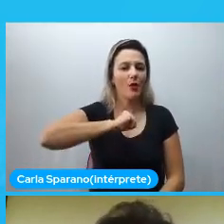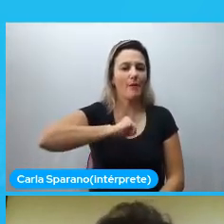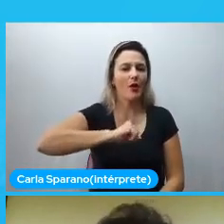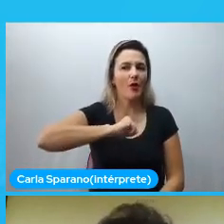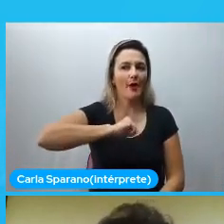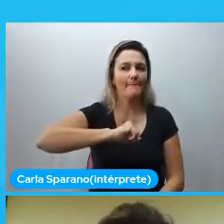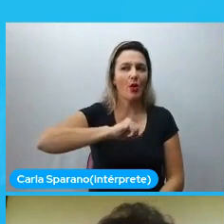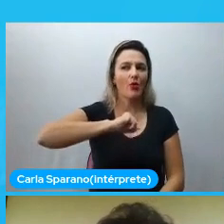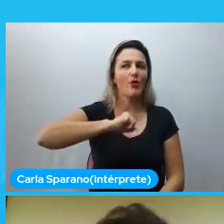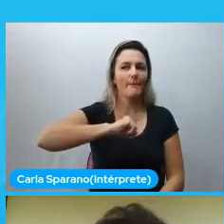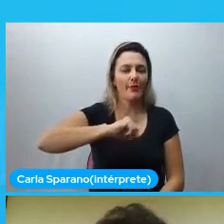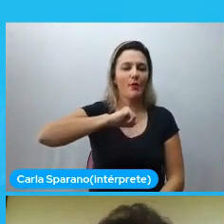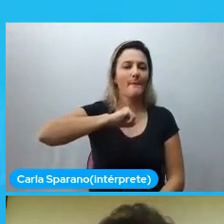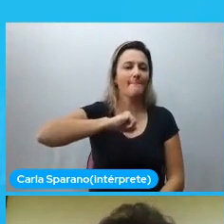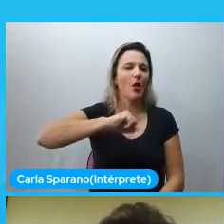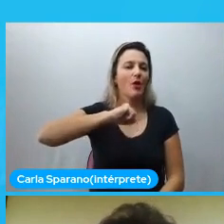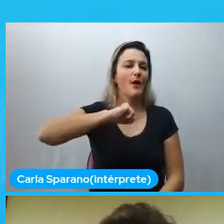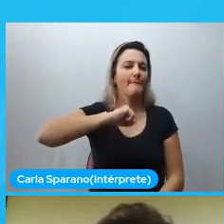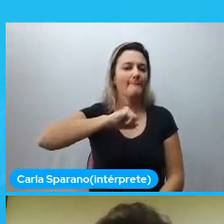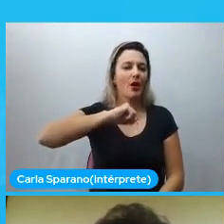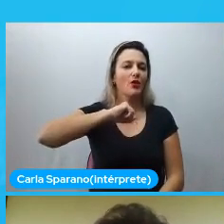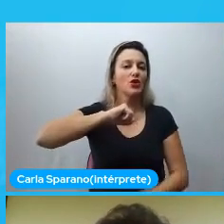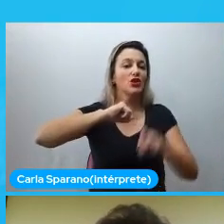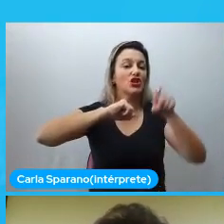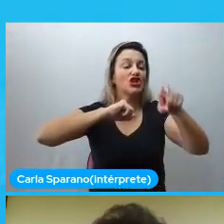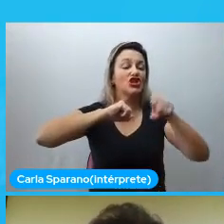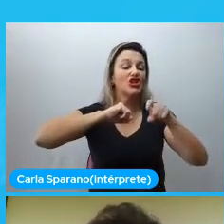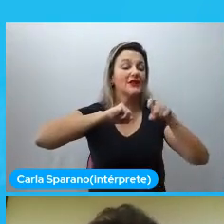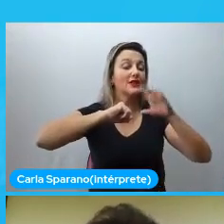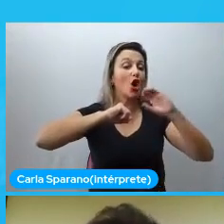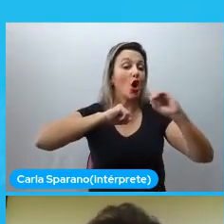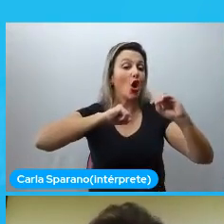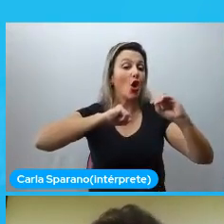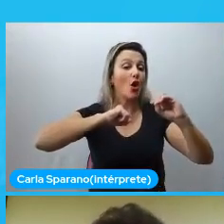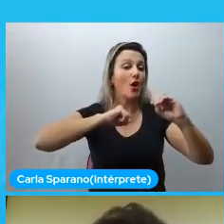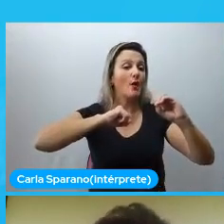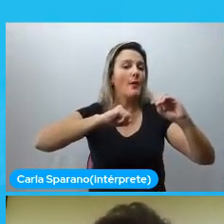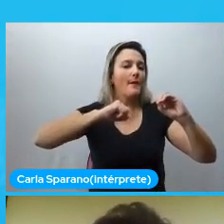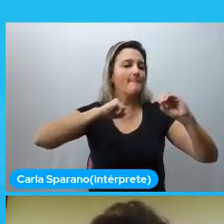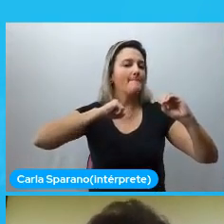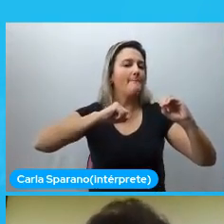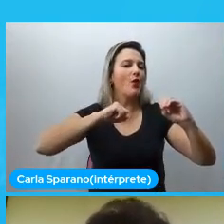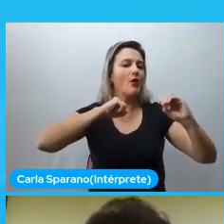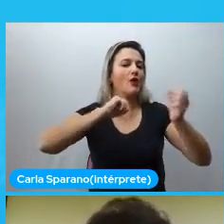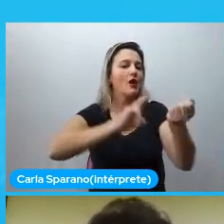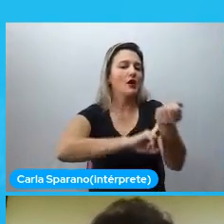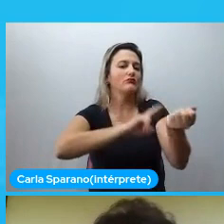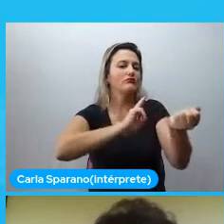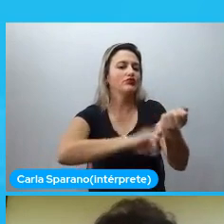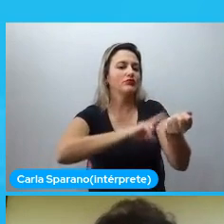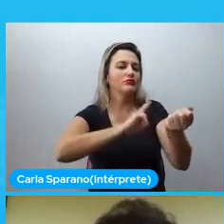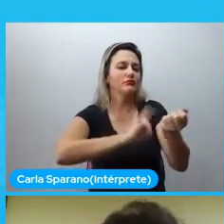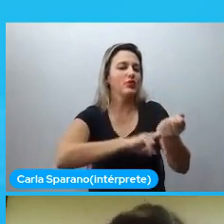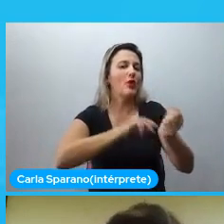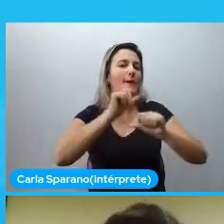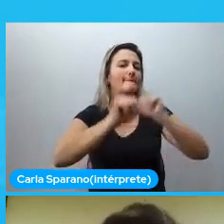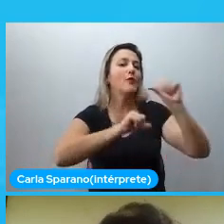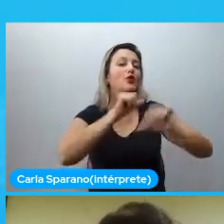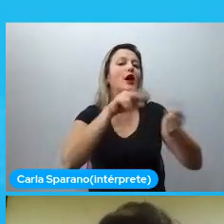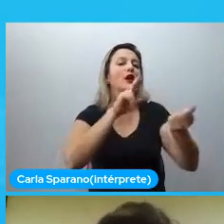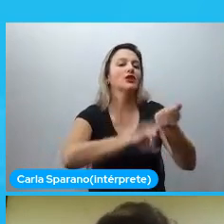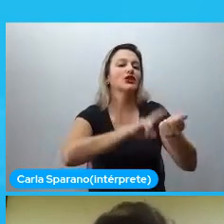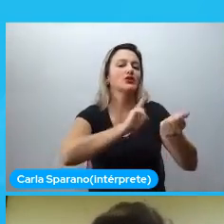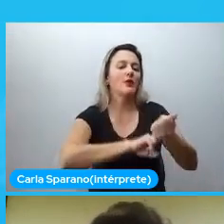um bumbo aqui. Então, se eu botar um X e um O, ele toca um bumbo e uma caixa. Então, o que acontece? Isso aqui é